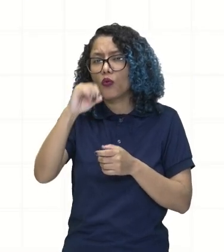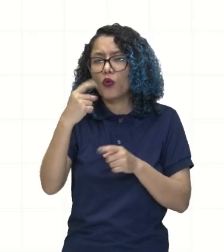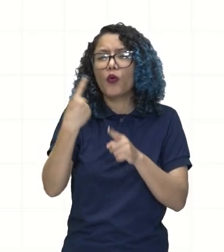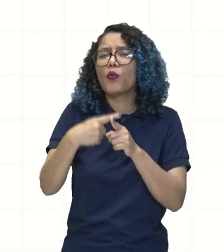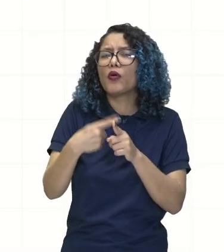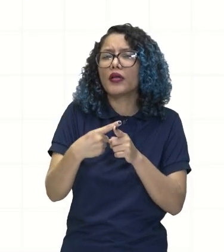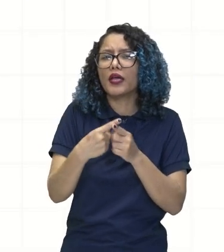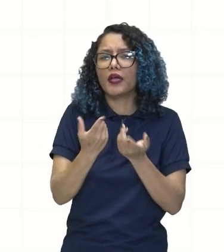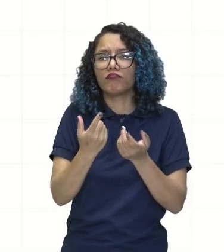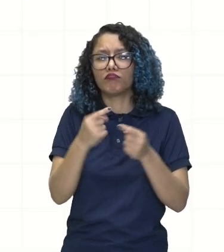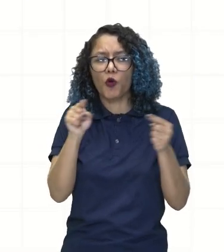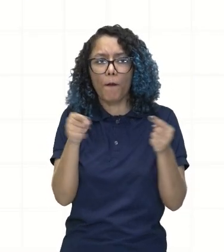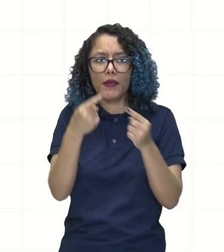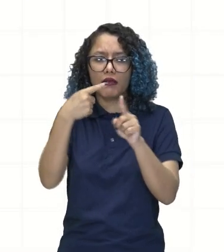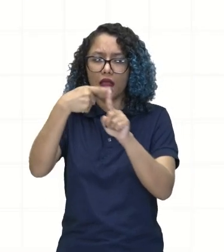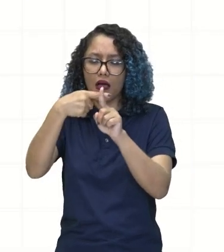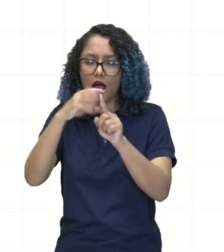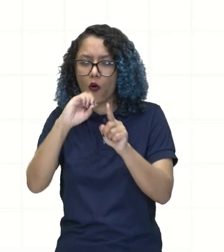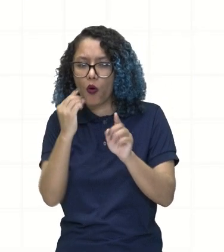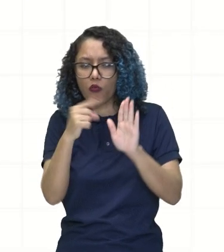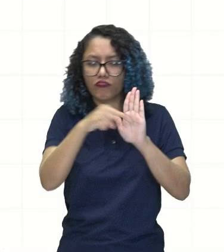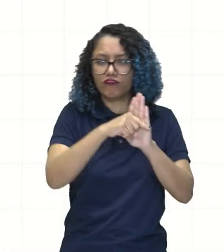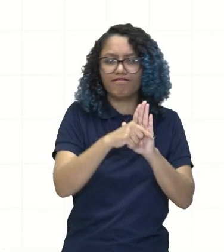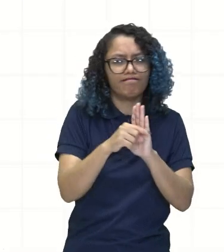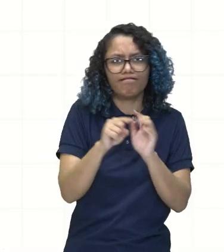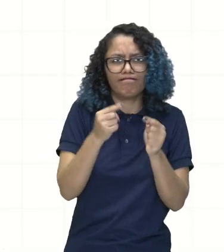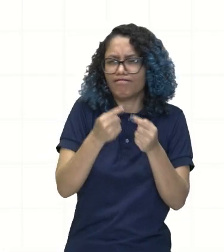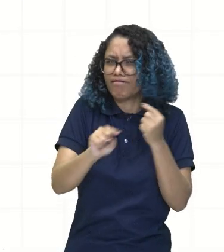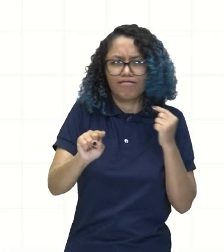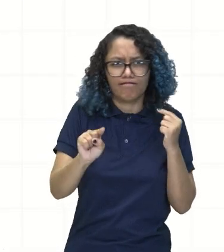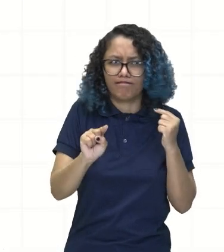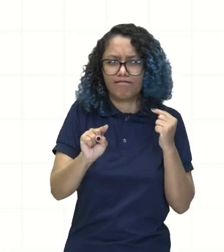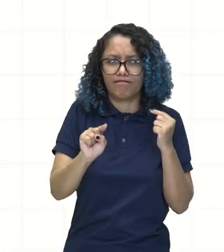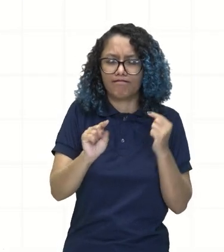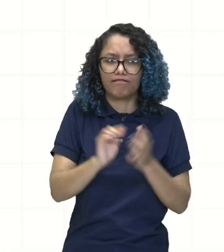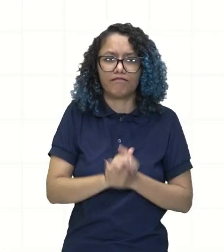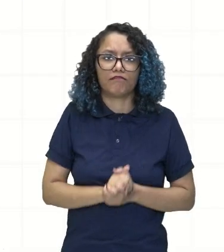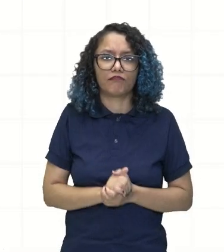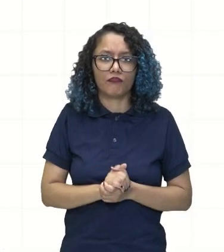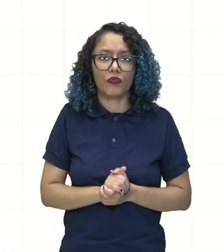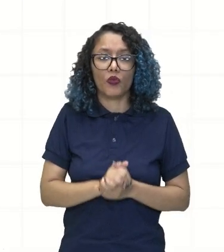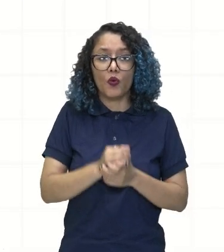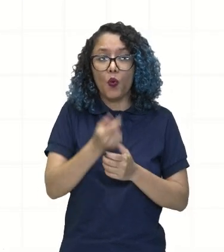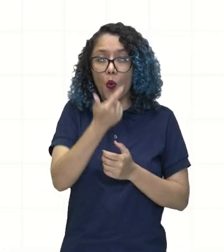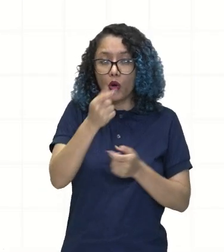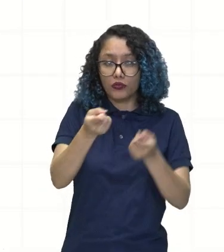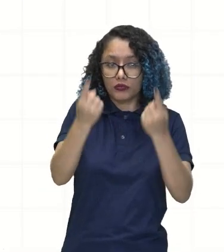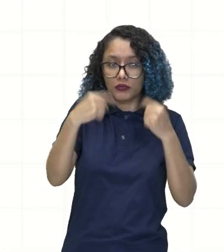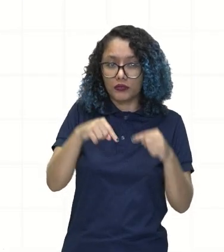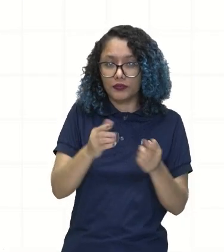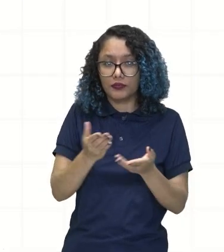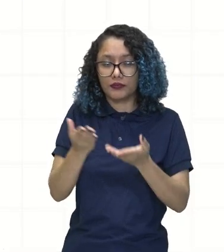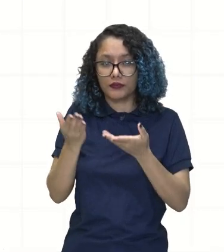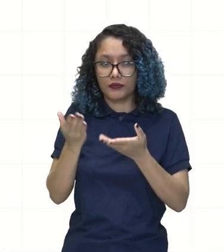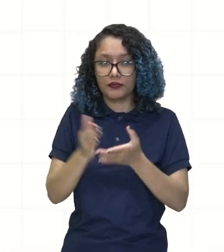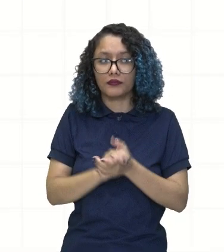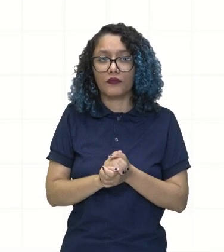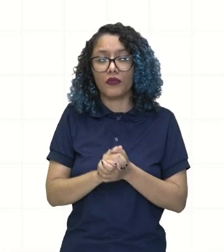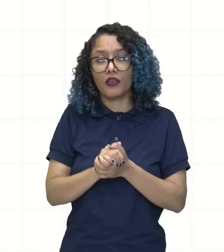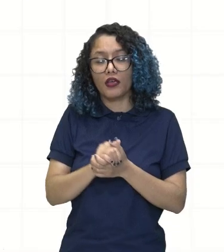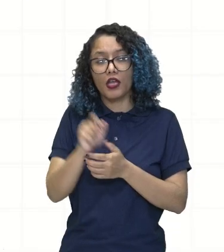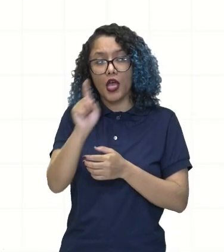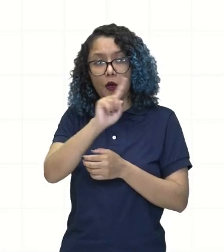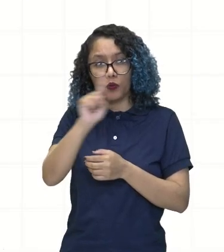positivo e nem negativo. Temos aqui a nossa outra representação, que é o nosso z, que é